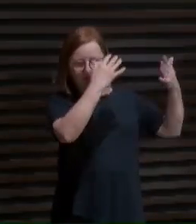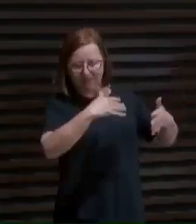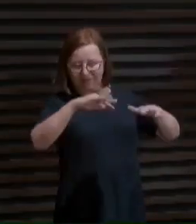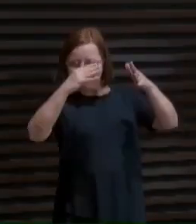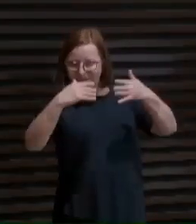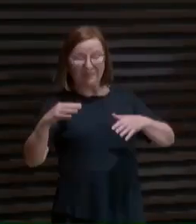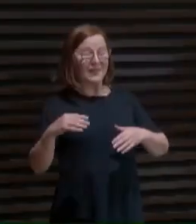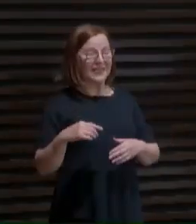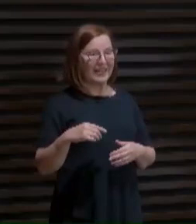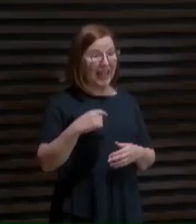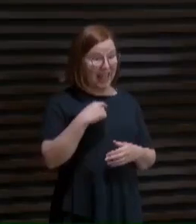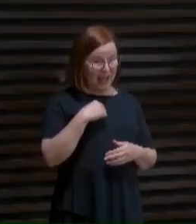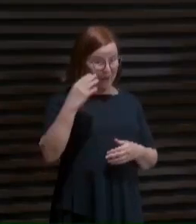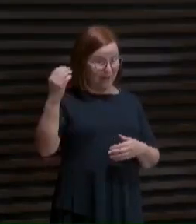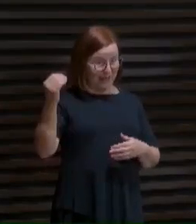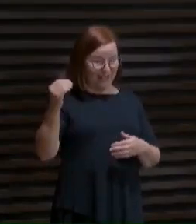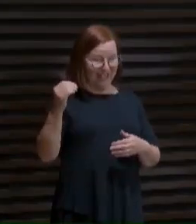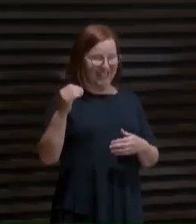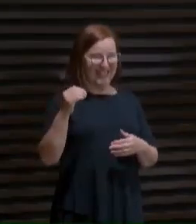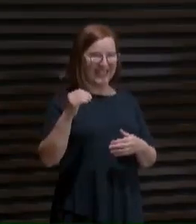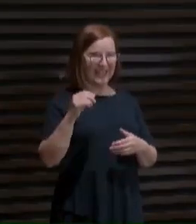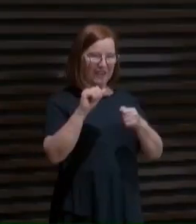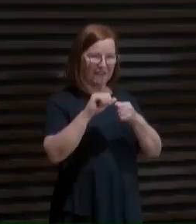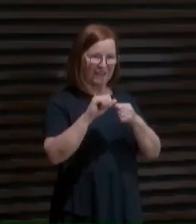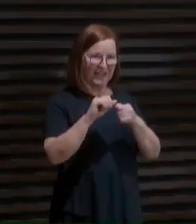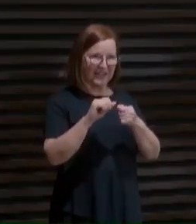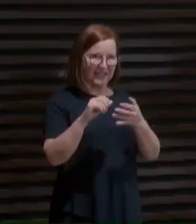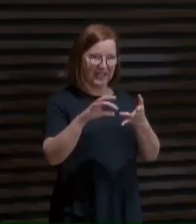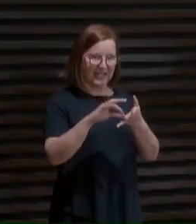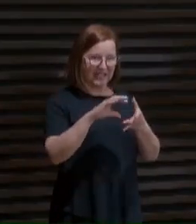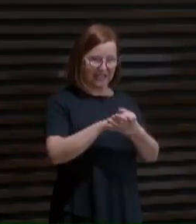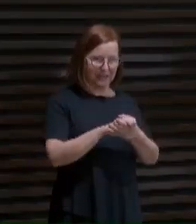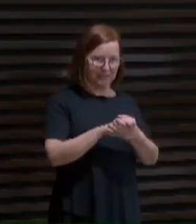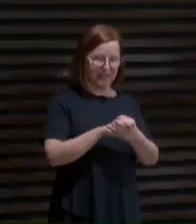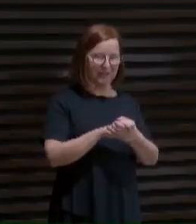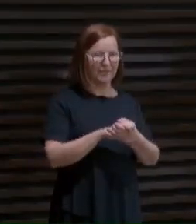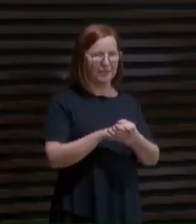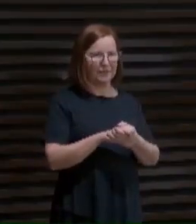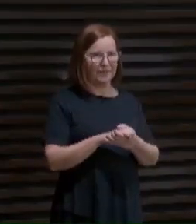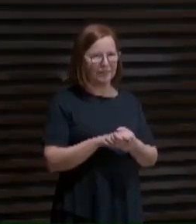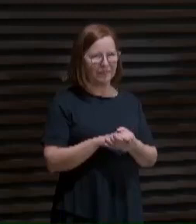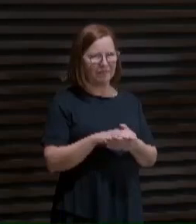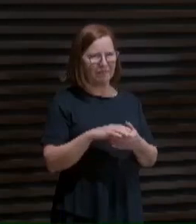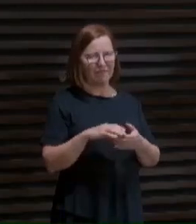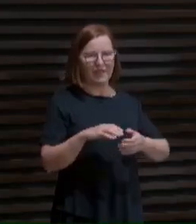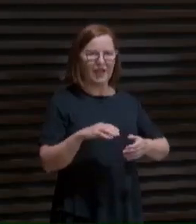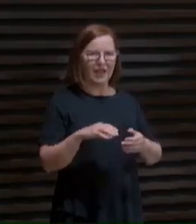em Milagres, São Miguel dos Milagres, que lugar lindo,